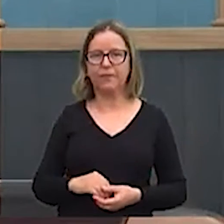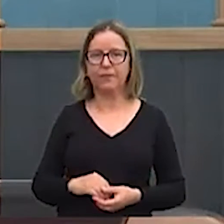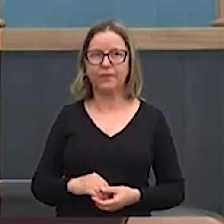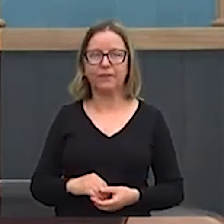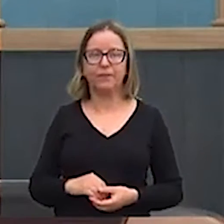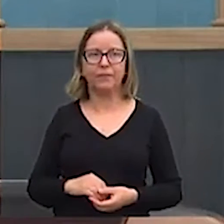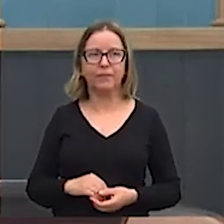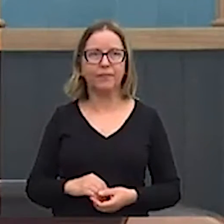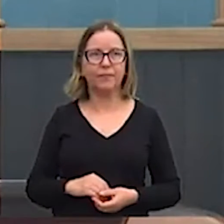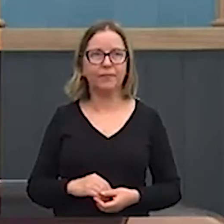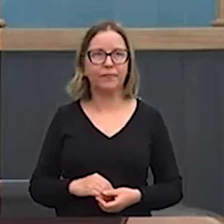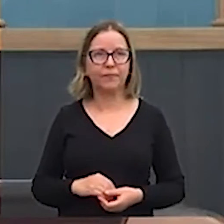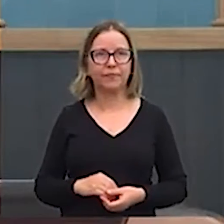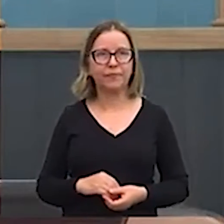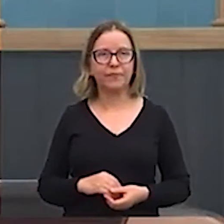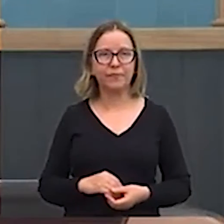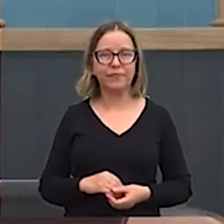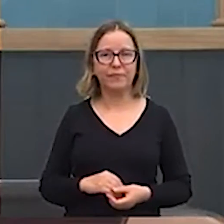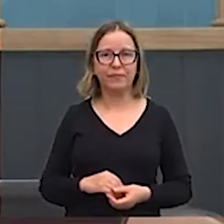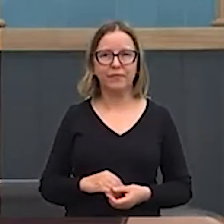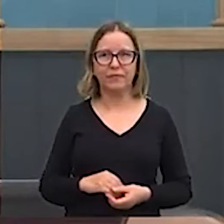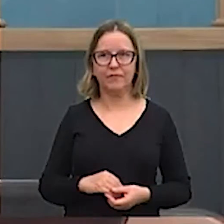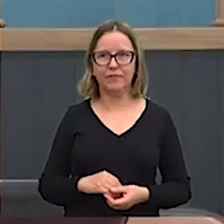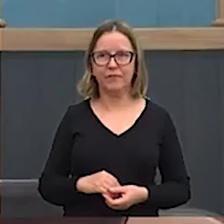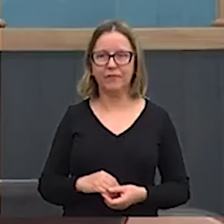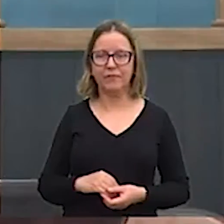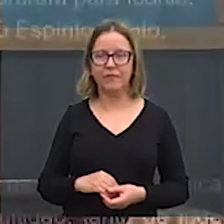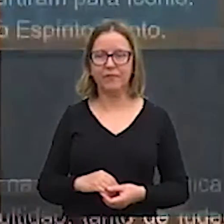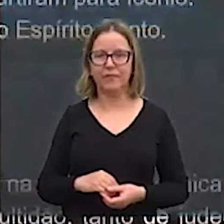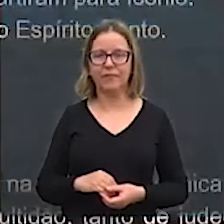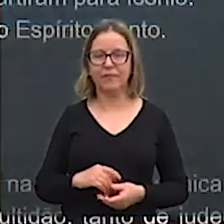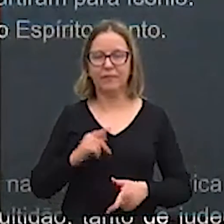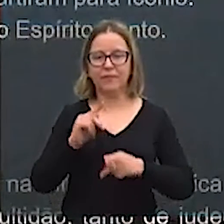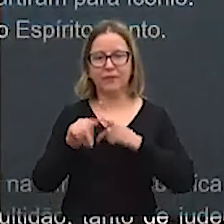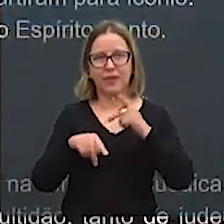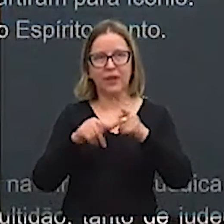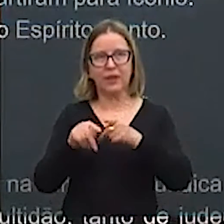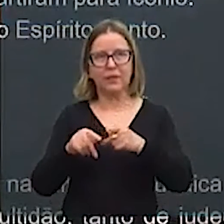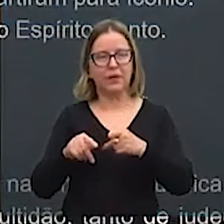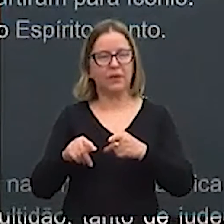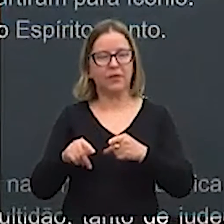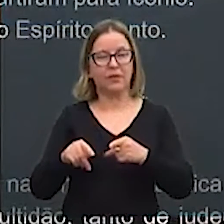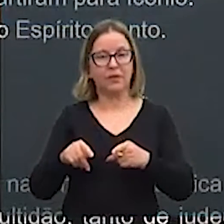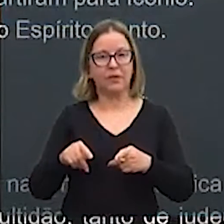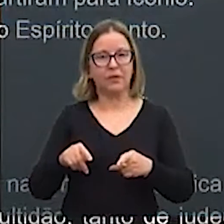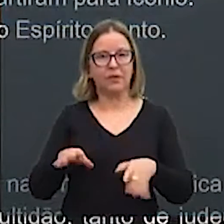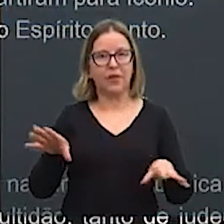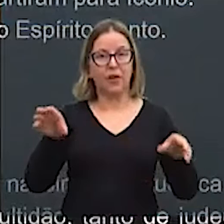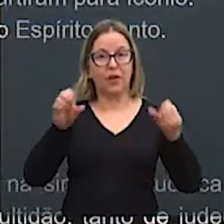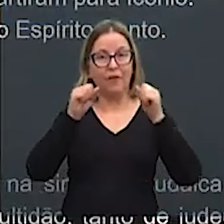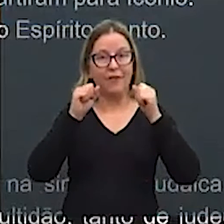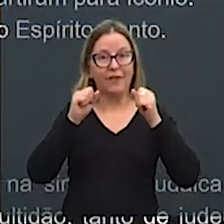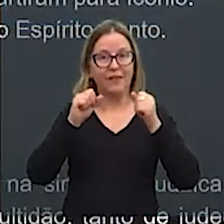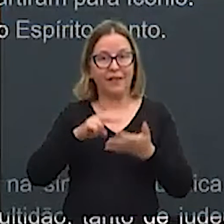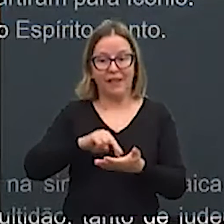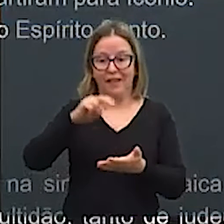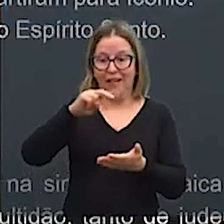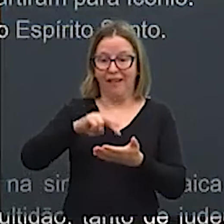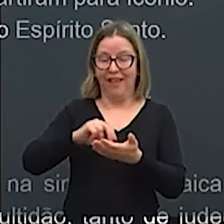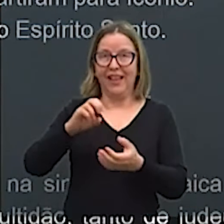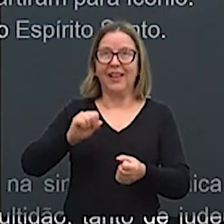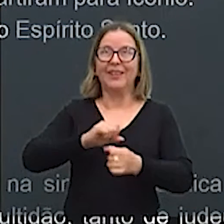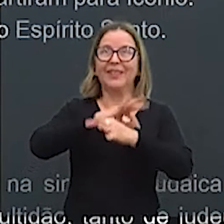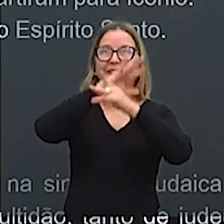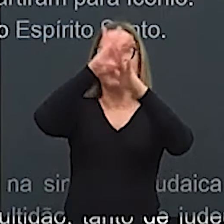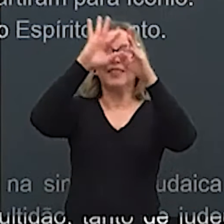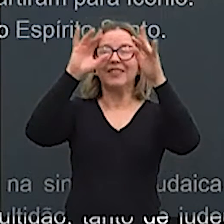13, 48 de Atos. Os gentios, ouvindo isto, regozijavam-se e glorificavam a